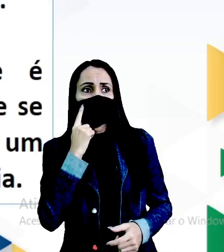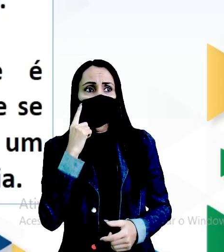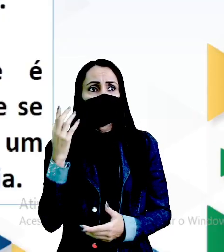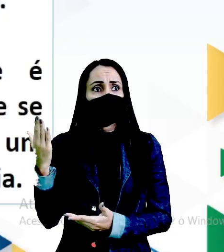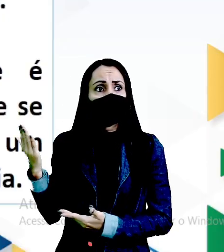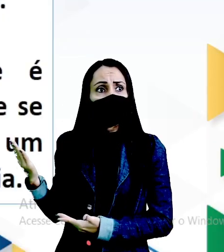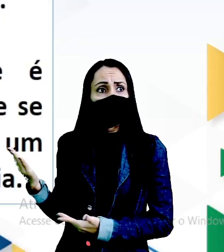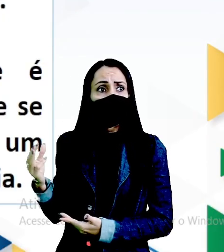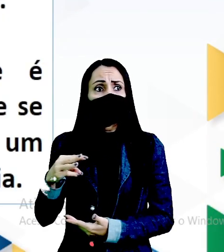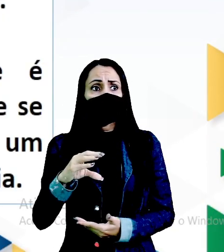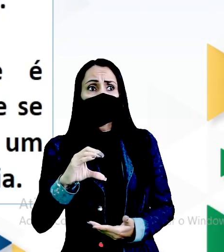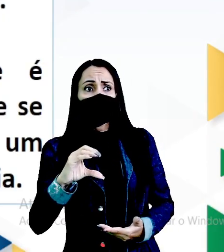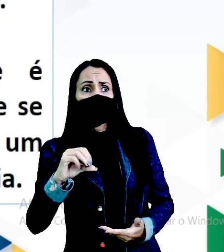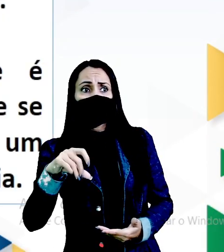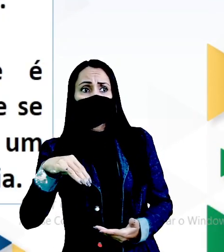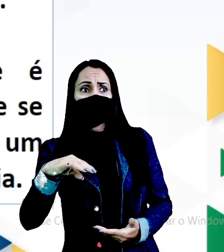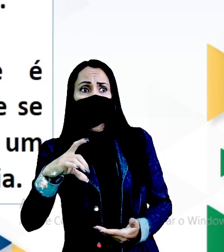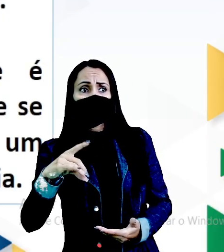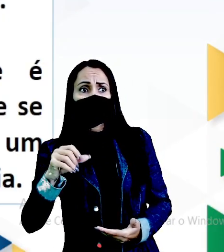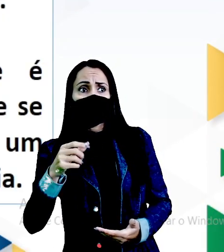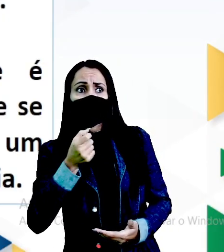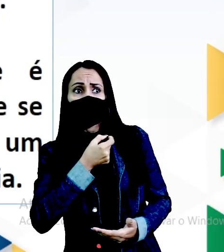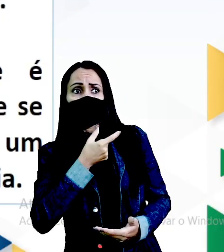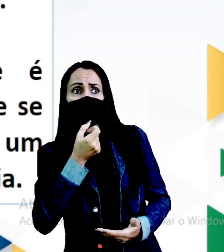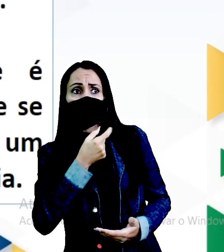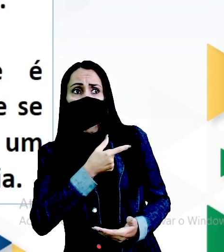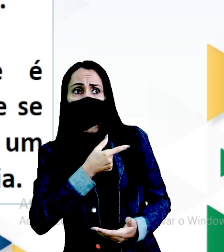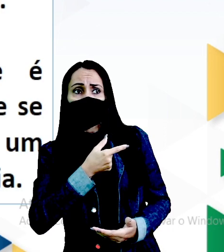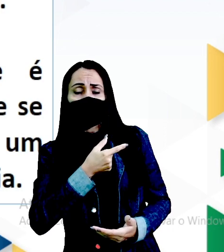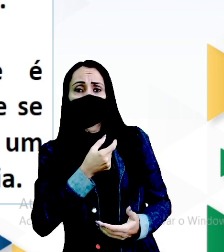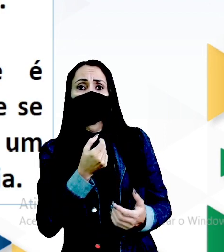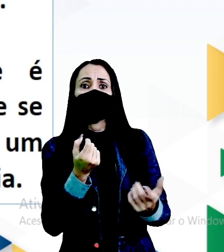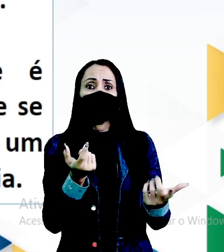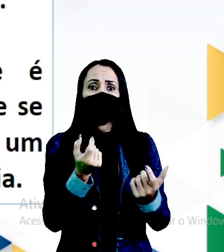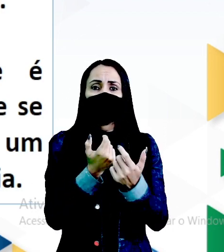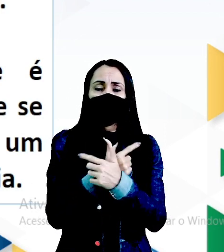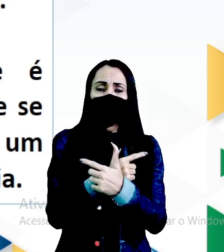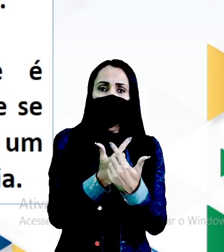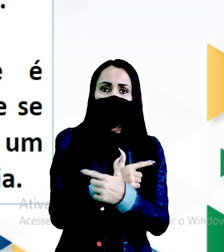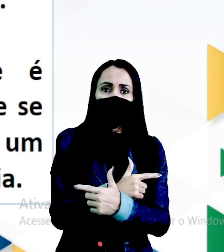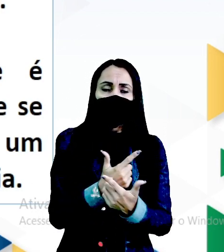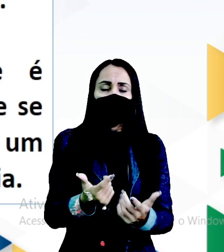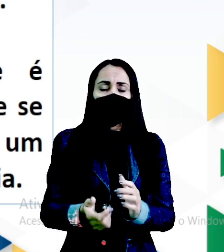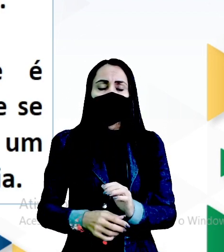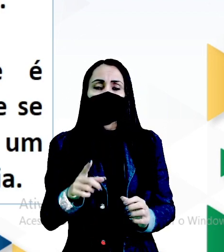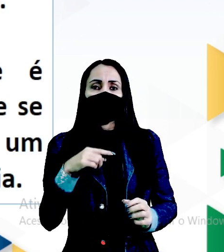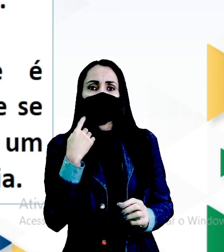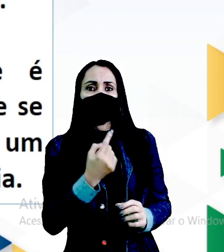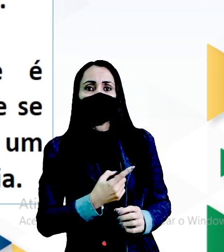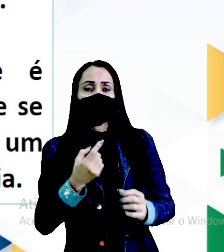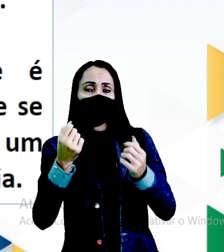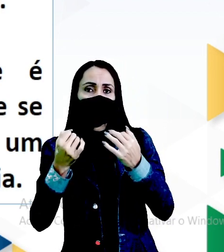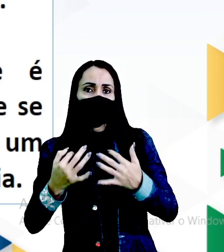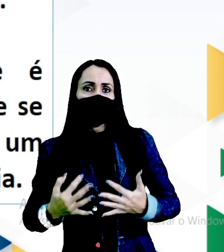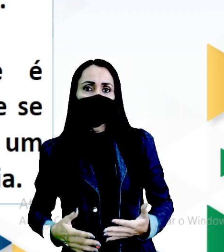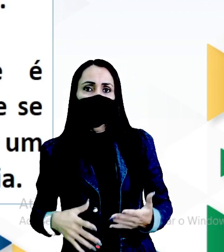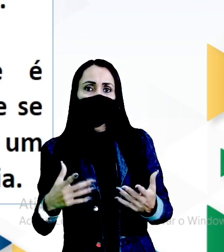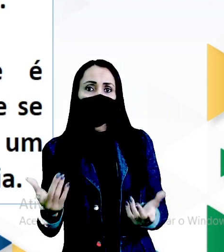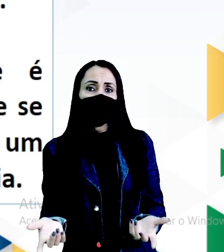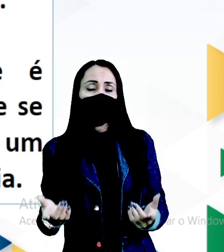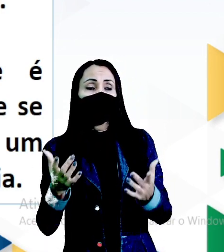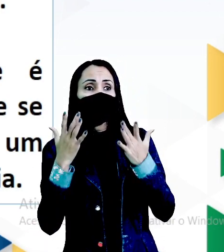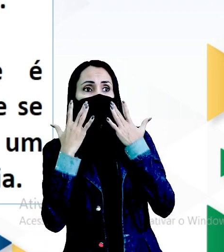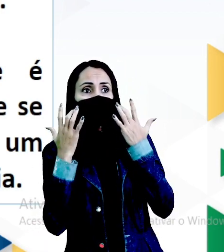podemos ver. A comédia é o uso de humor nas artes cênicas. Quando nós falamos de artes cênicas,